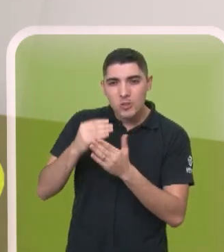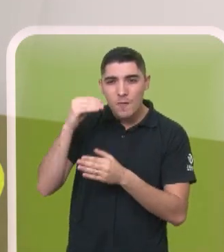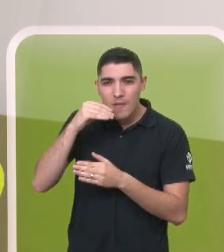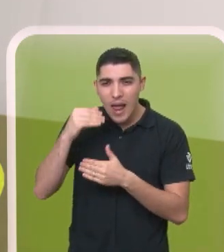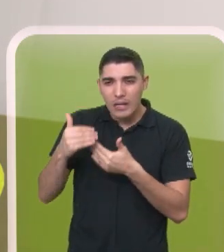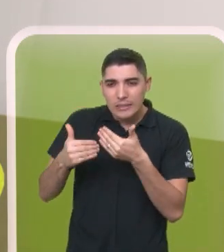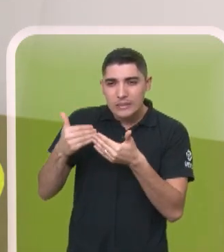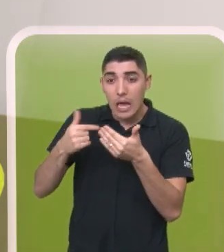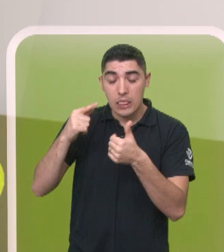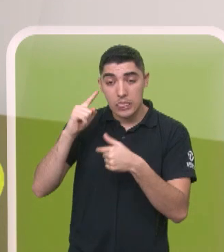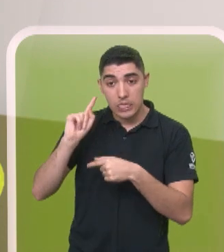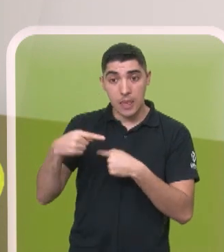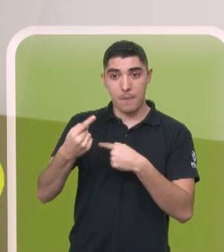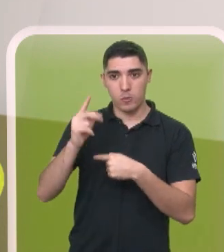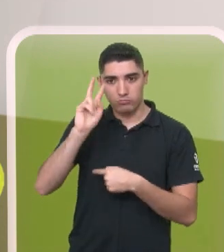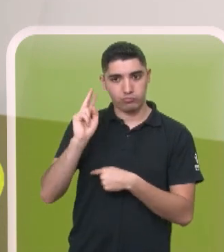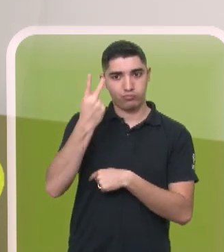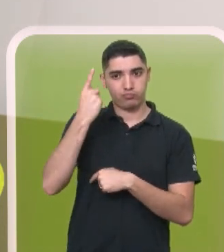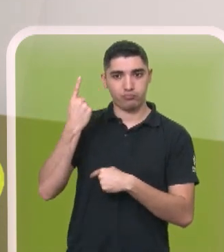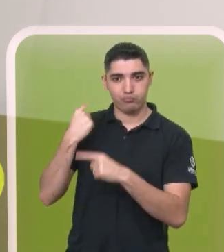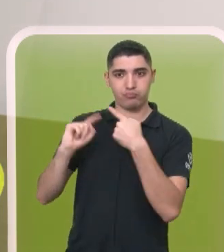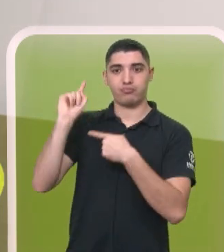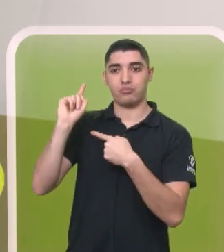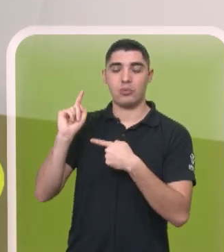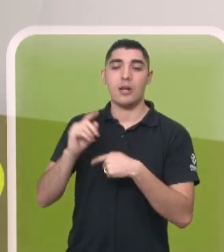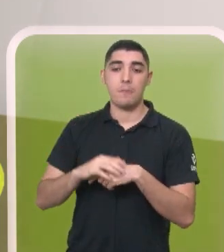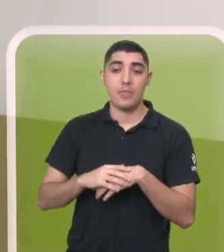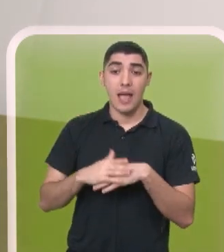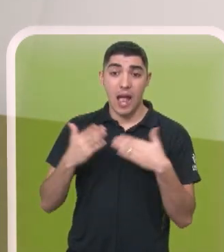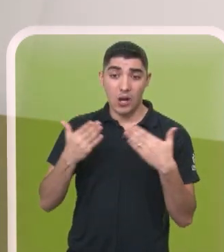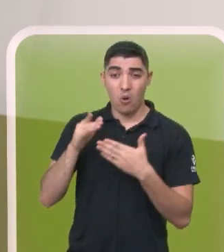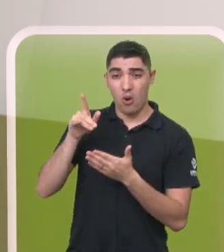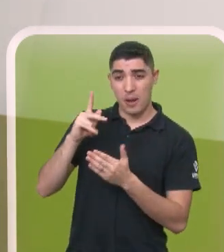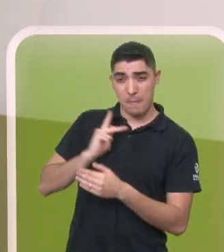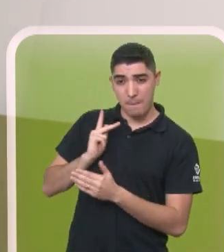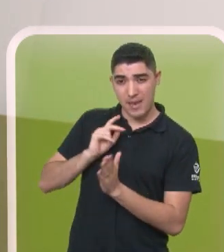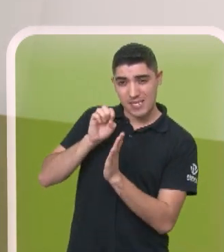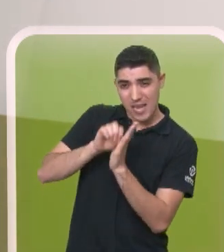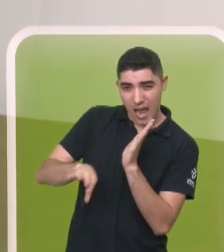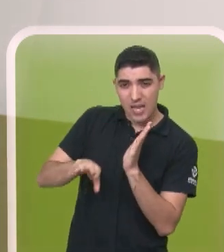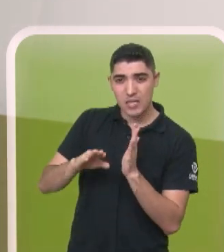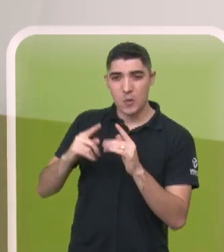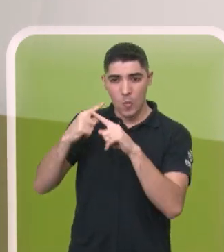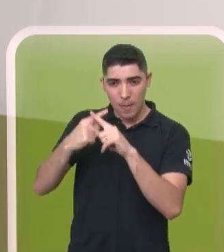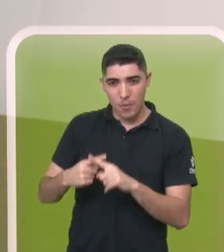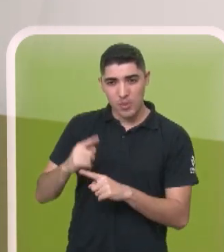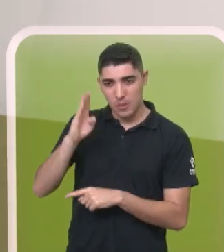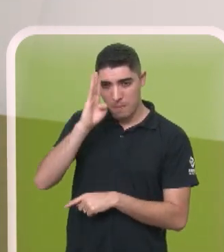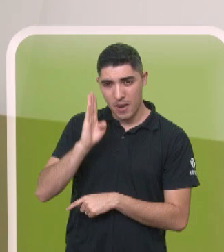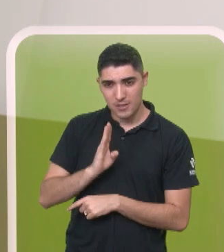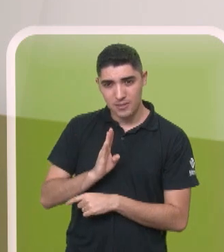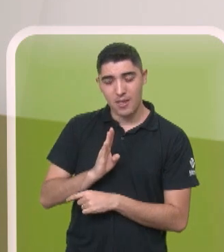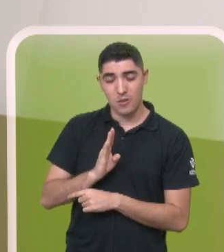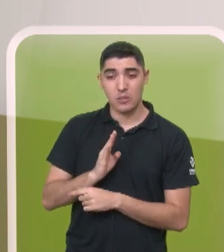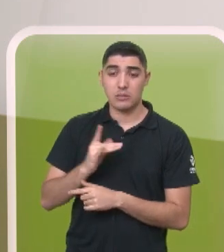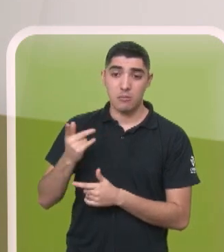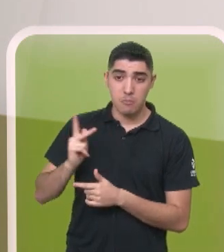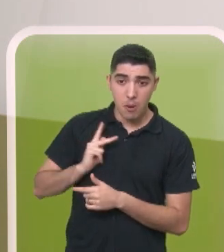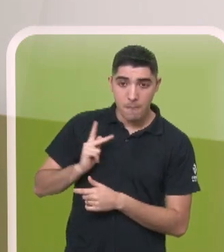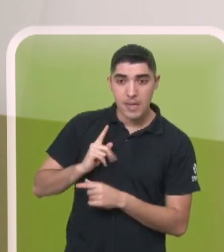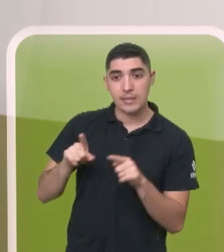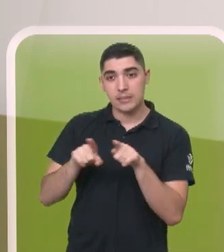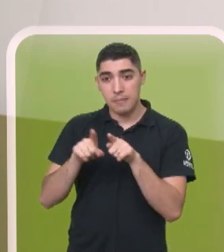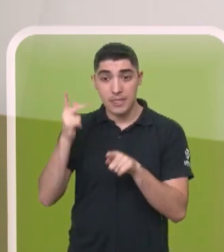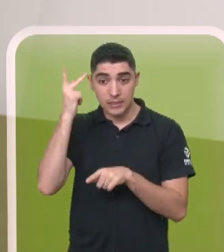grandes, acho que priorizando até o Campeonato Brasileiro. Agora que saiu do Campeonato Brasileiro, tanto o Palmeiras quanto o São Paulo, eles